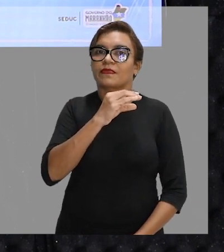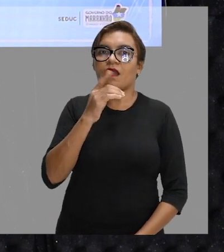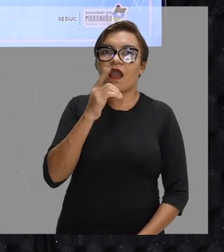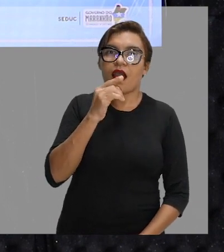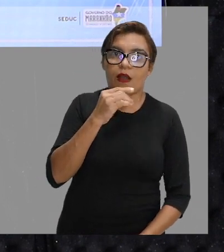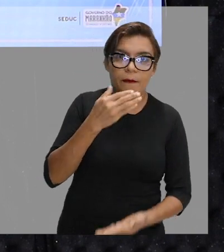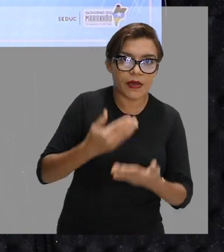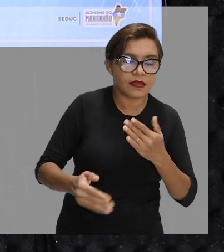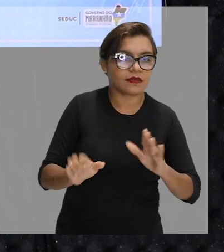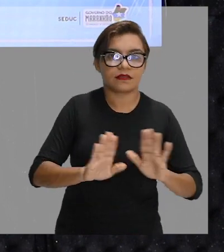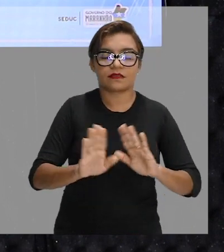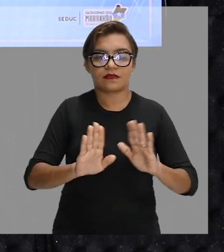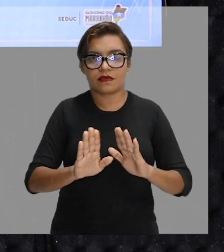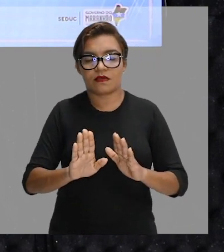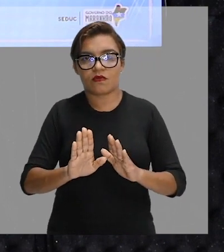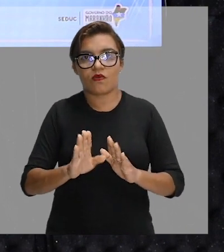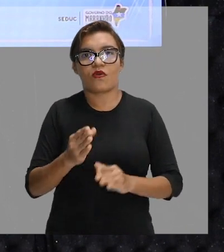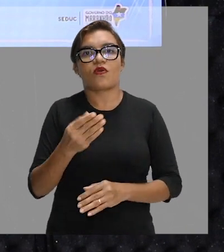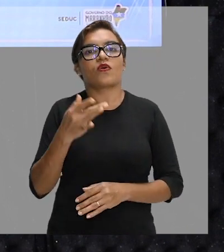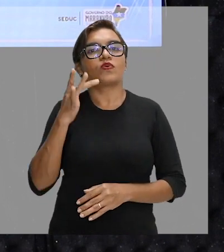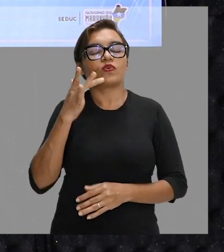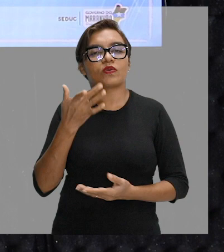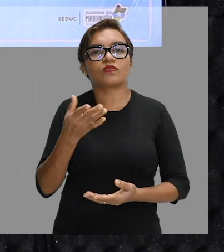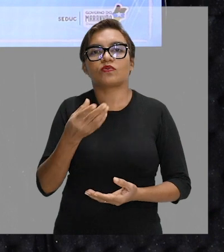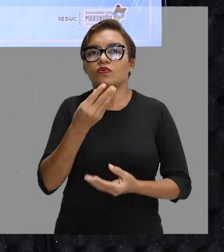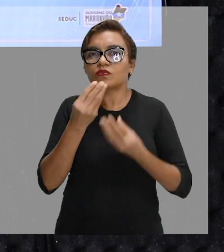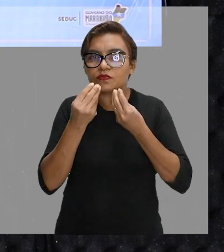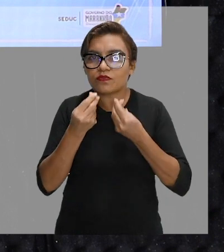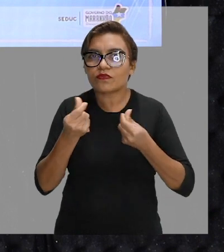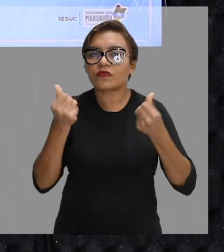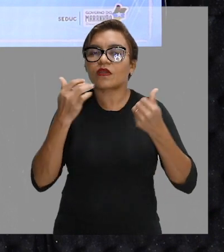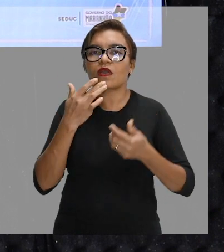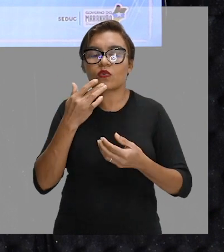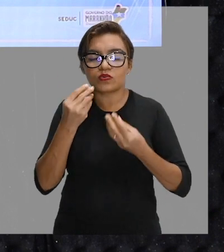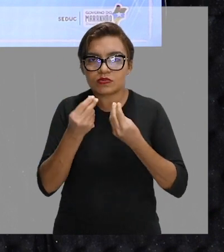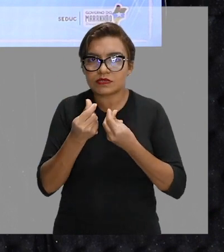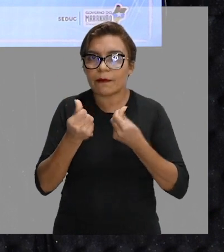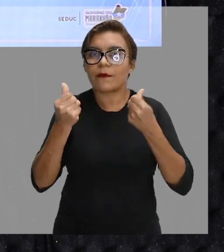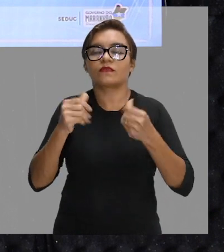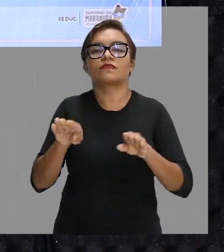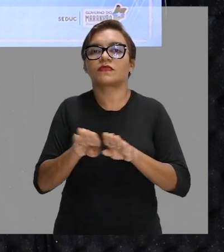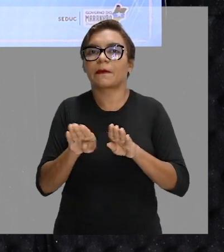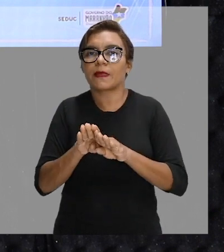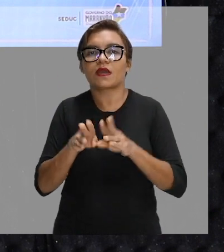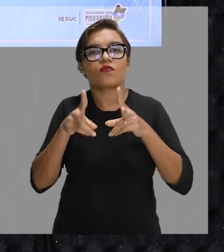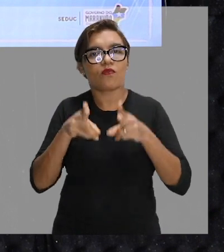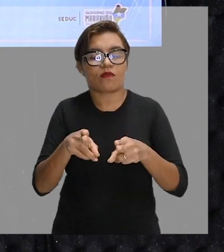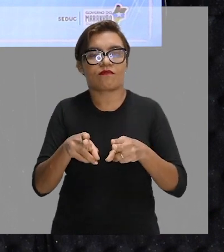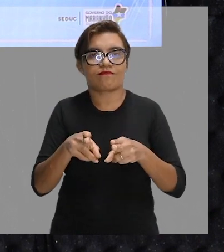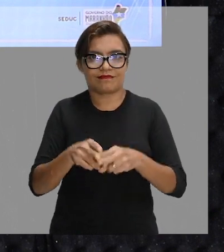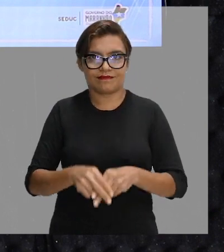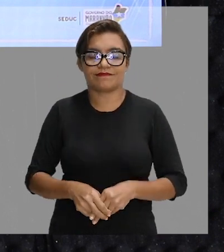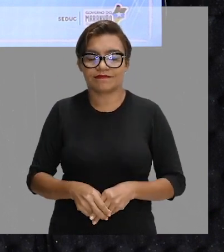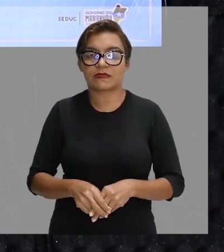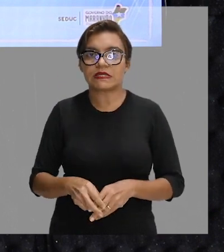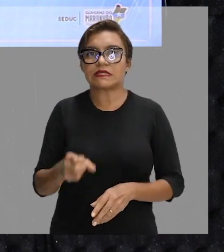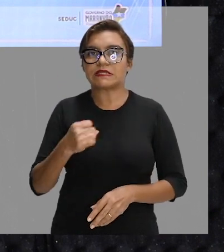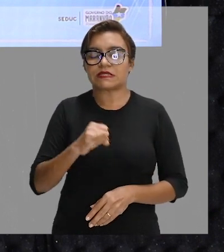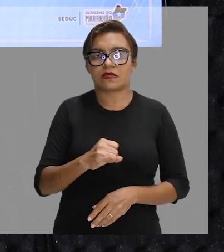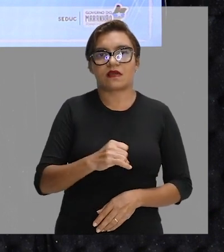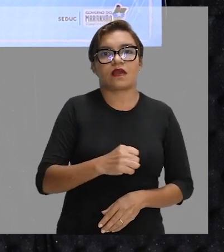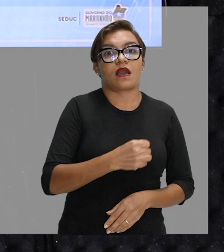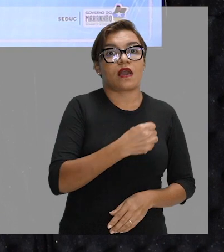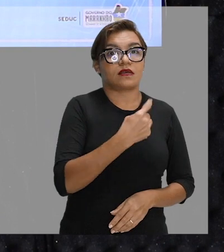alterar o gosto. Porque se aquecermos diretamente o recipiente que contém o café, quando chegar em 100 graus Celsius, o